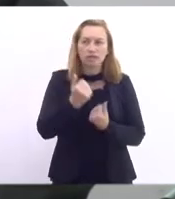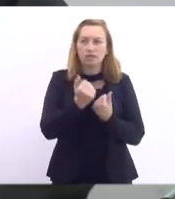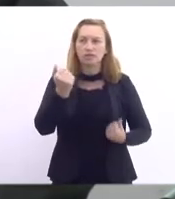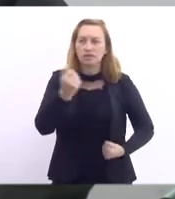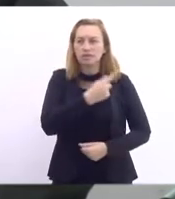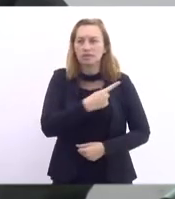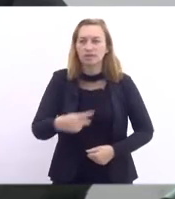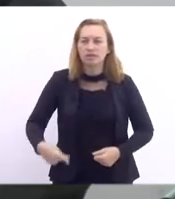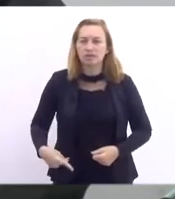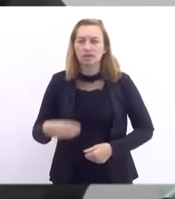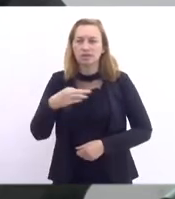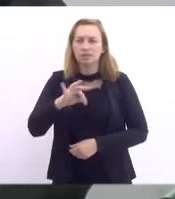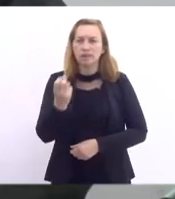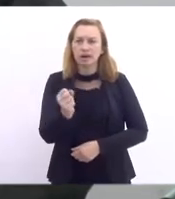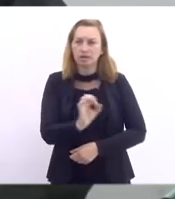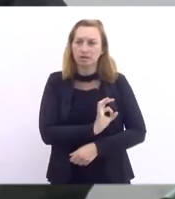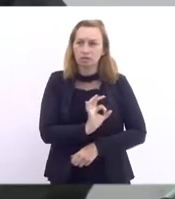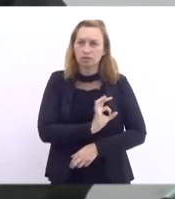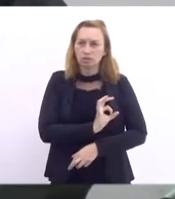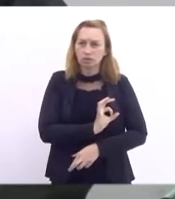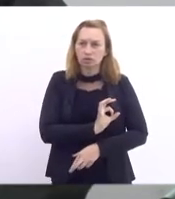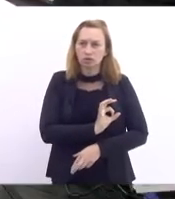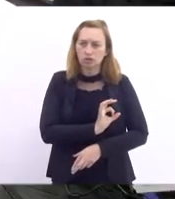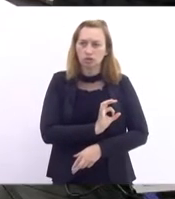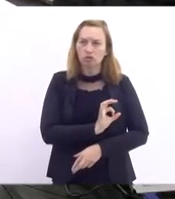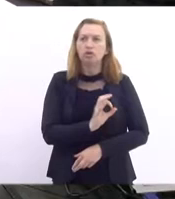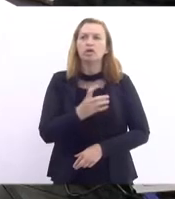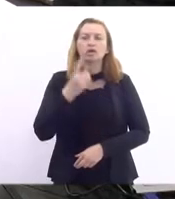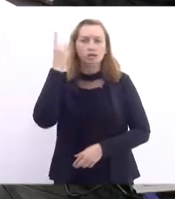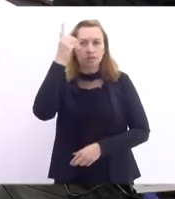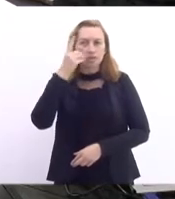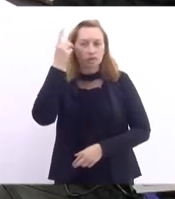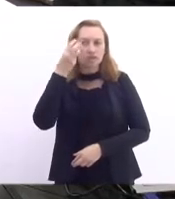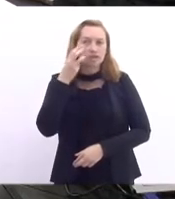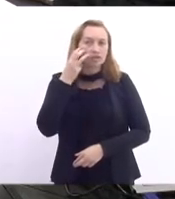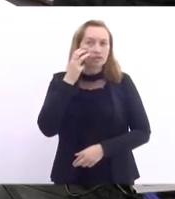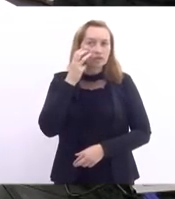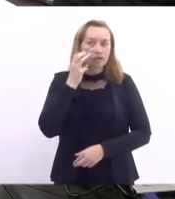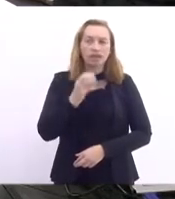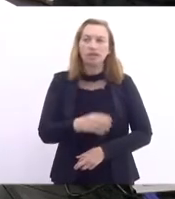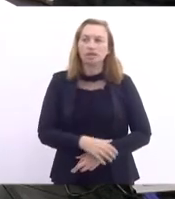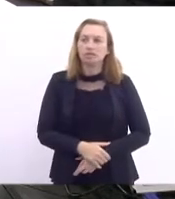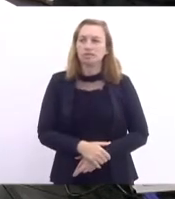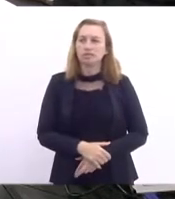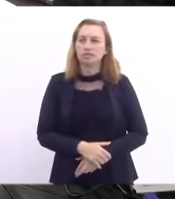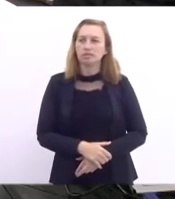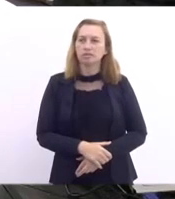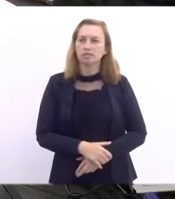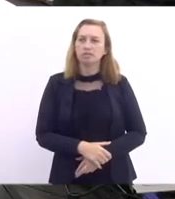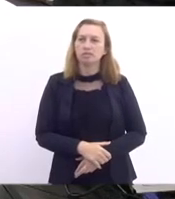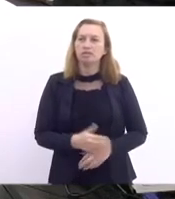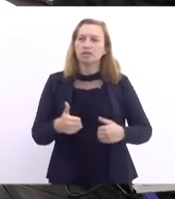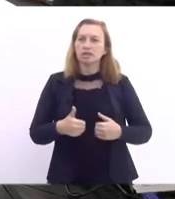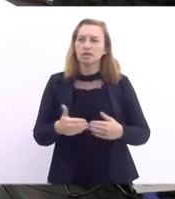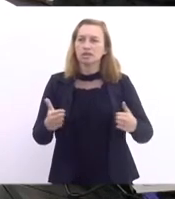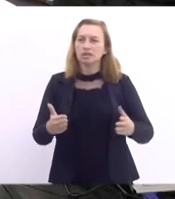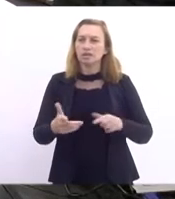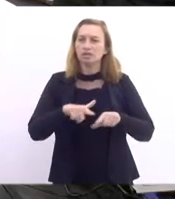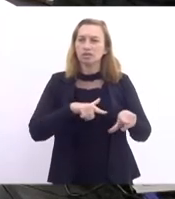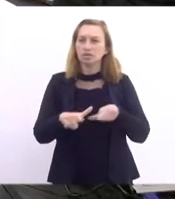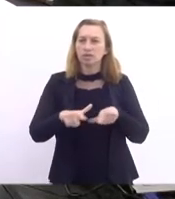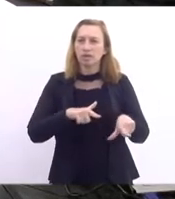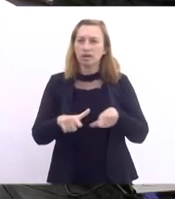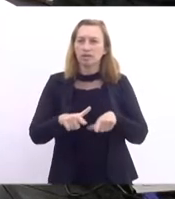vice-presidente Martha Rocha com senhor Deputado waldeck Carneiro dou por aberto os